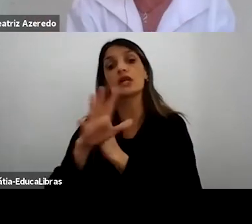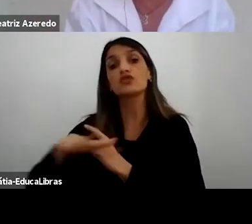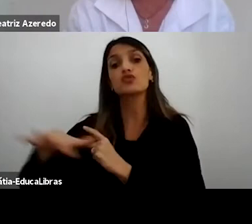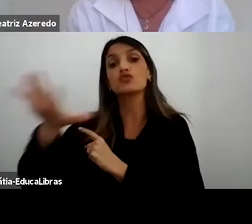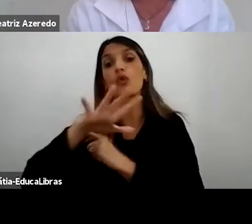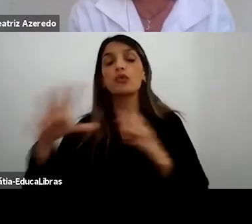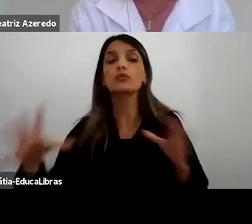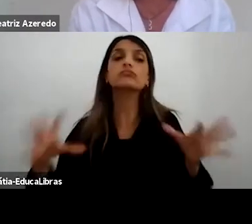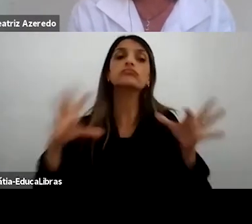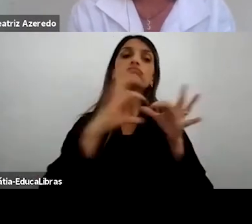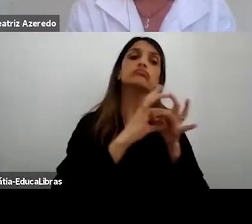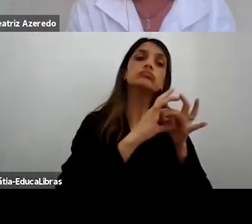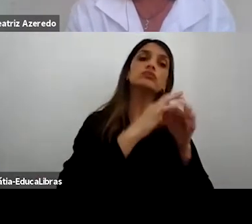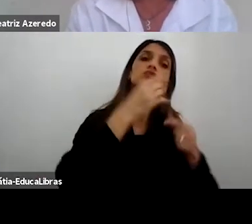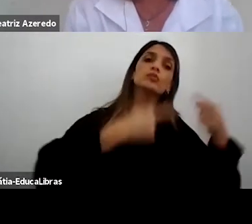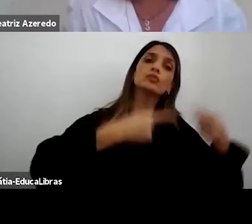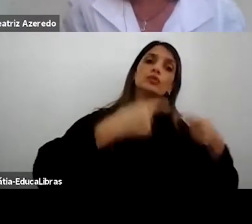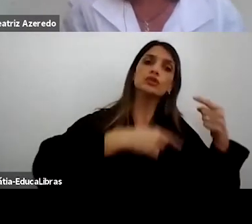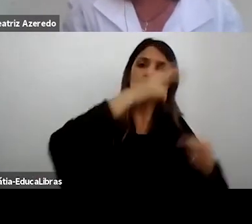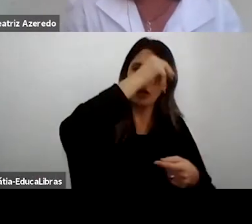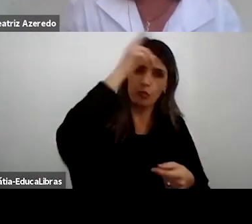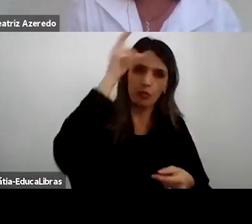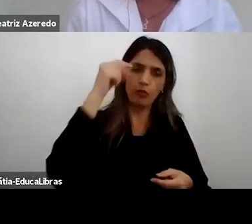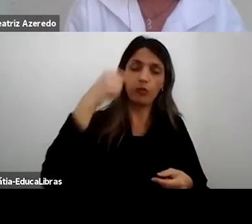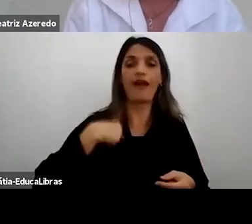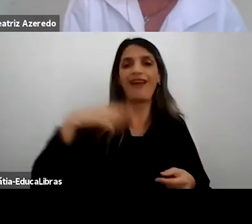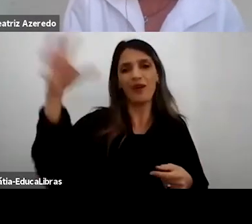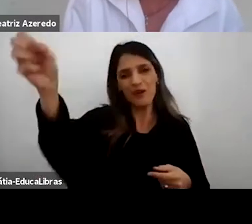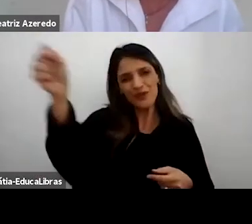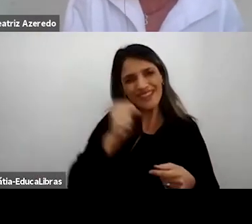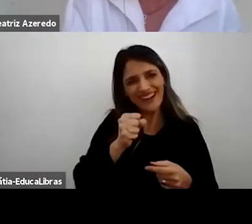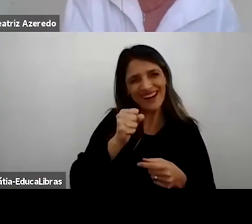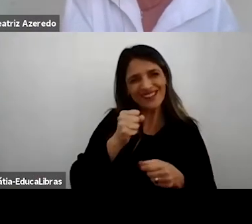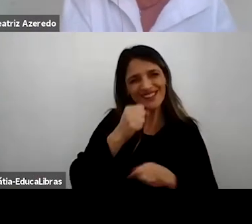conectada com a política pública. É isso que eu trago de